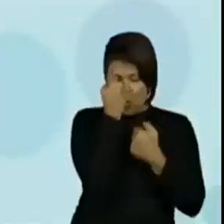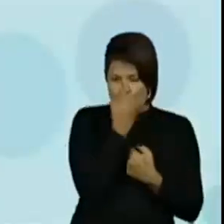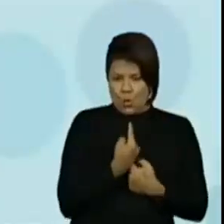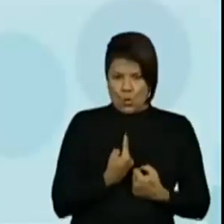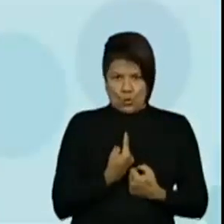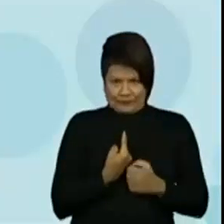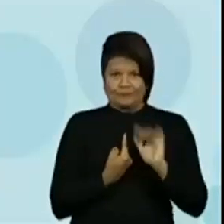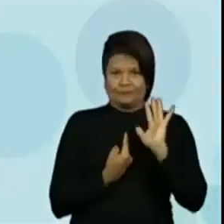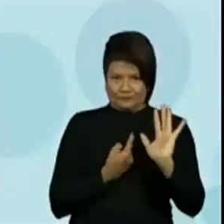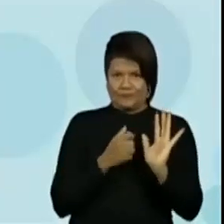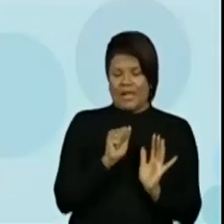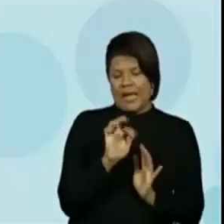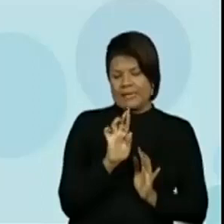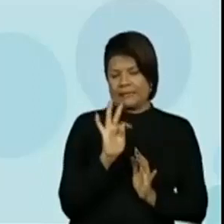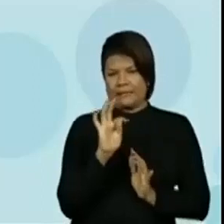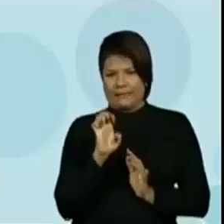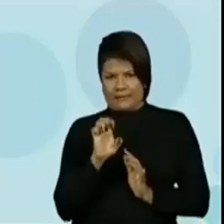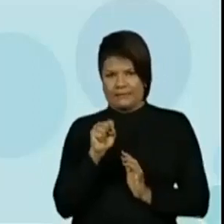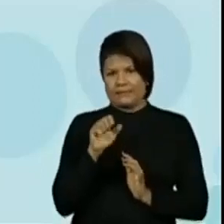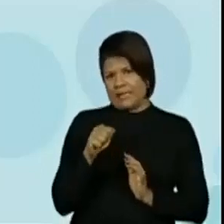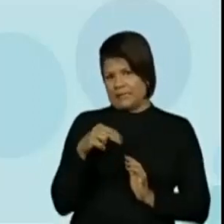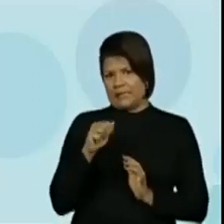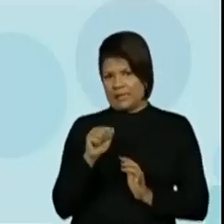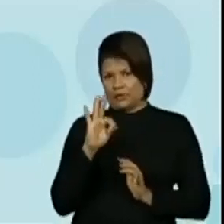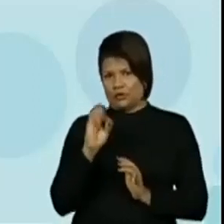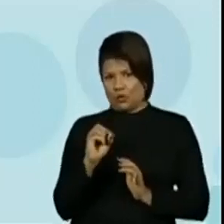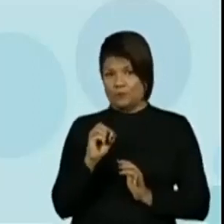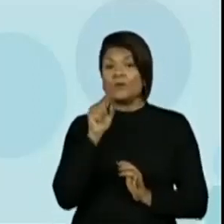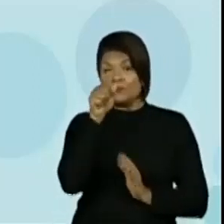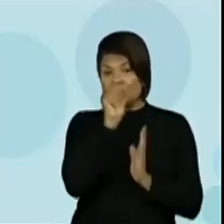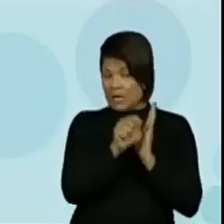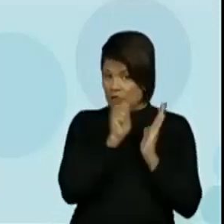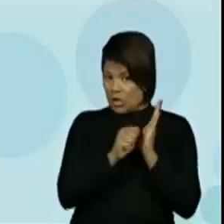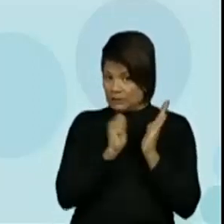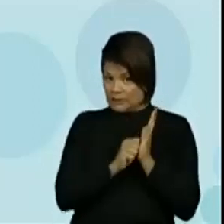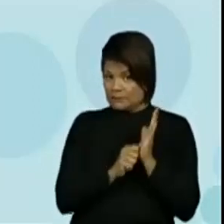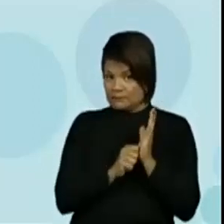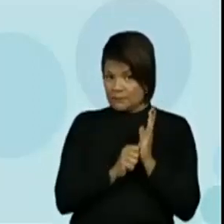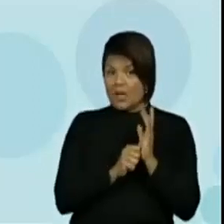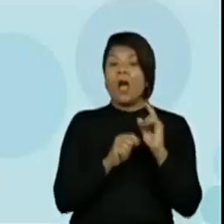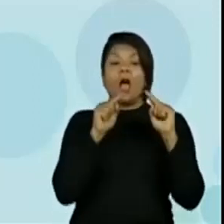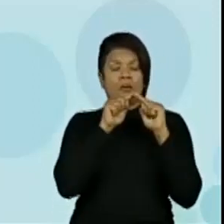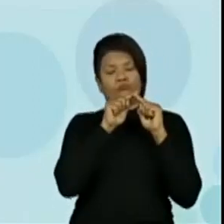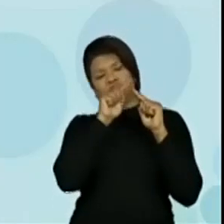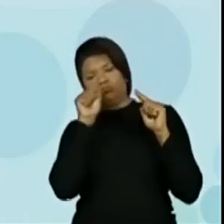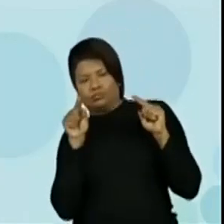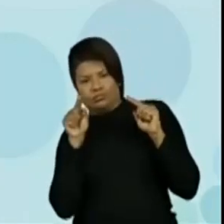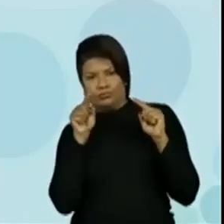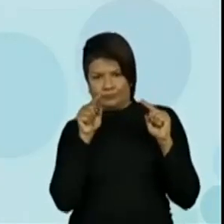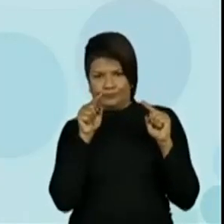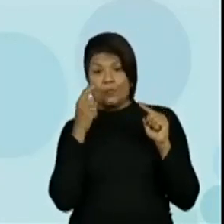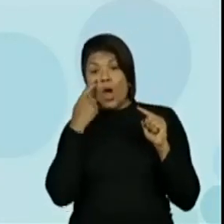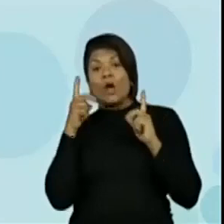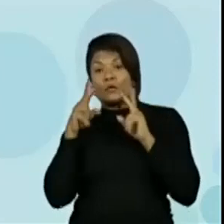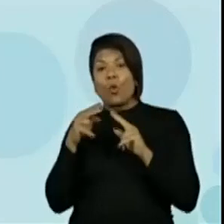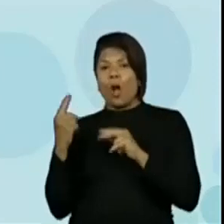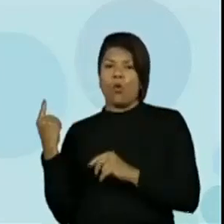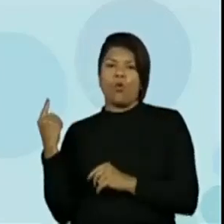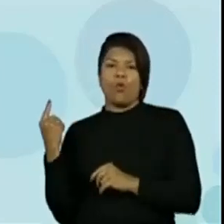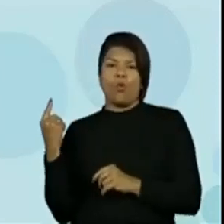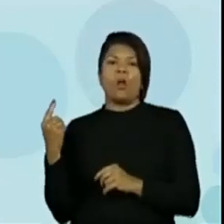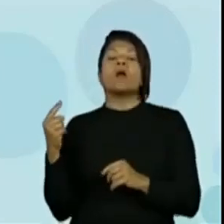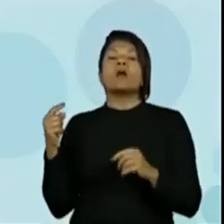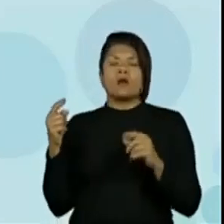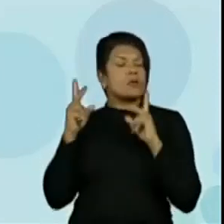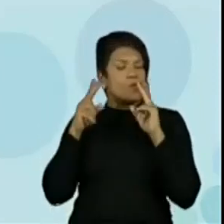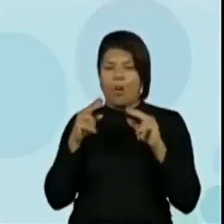Artesanato. Vamos, importante, anota. Artesanato. Põe uma setinha assim, ó, no caderno. Do artesanato,